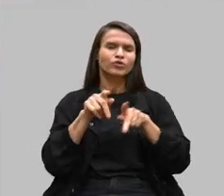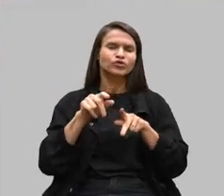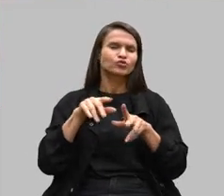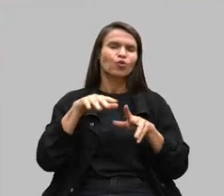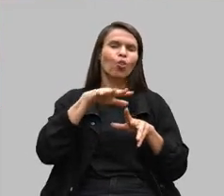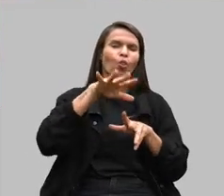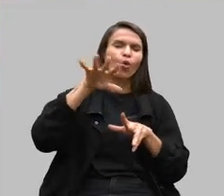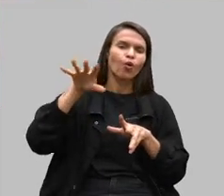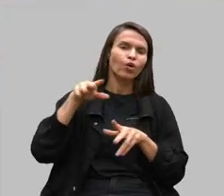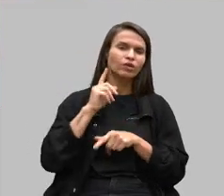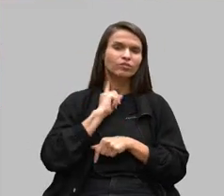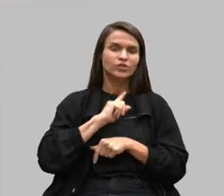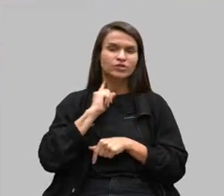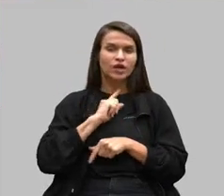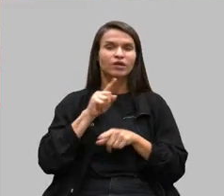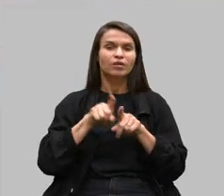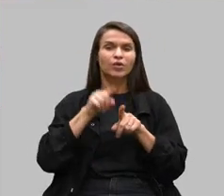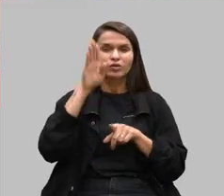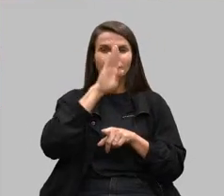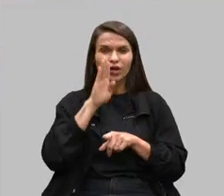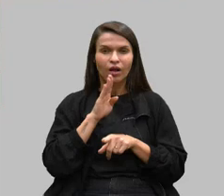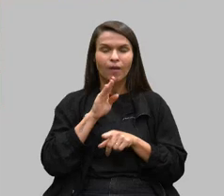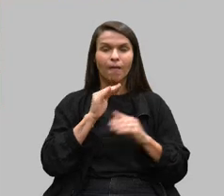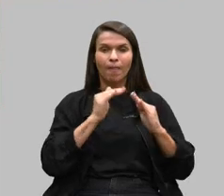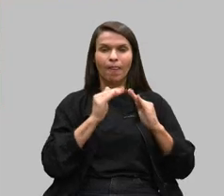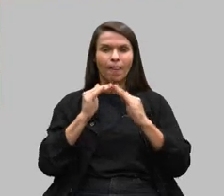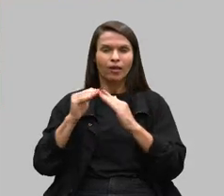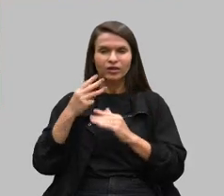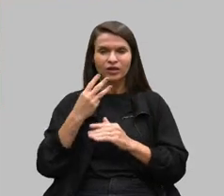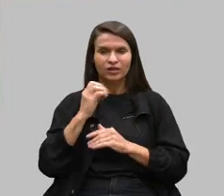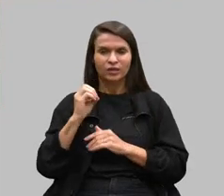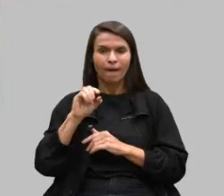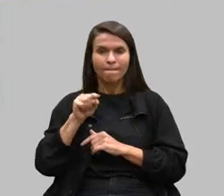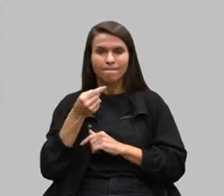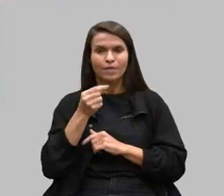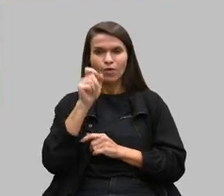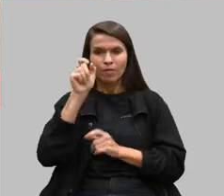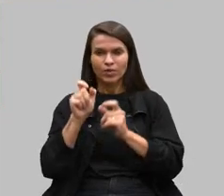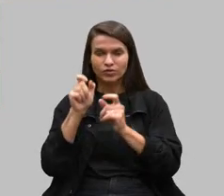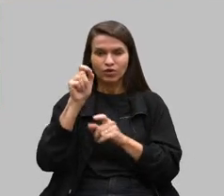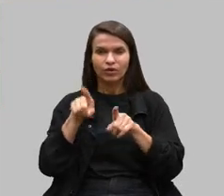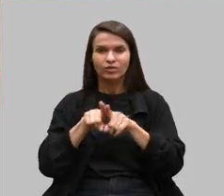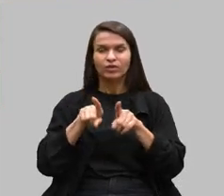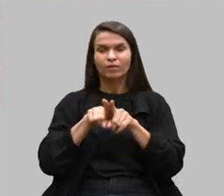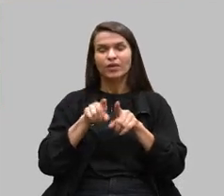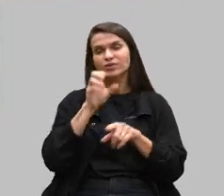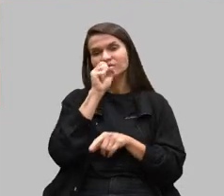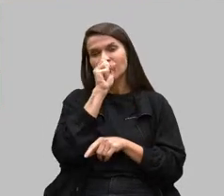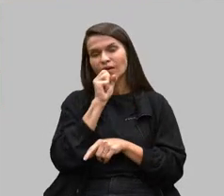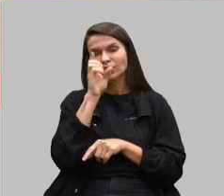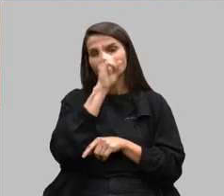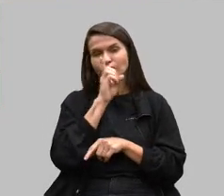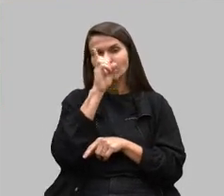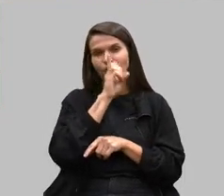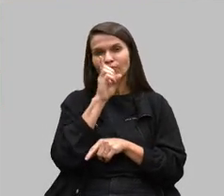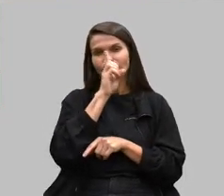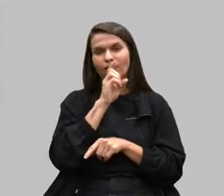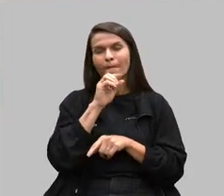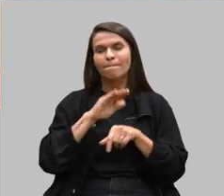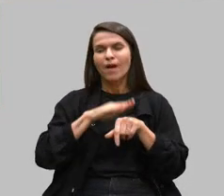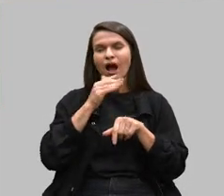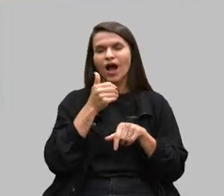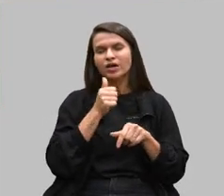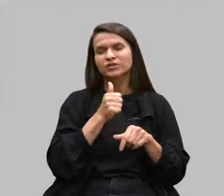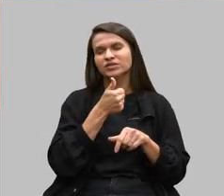Brasil eu Suponho que ali residente 30.000 habitantes indiretamente pelos finais de semana mais de 100.000 habitantes quando